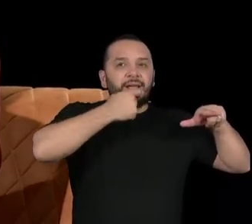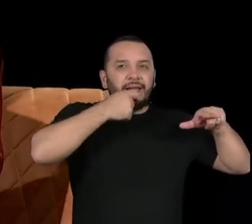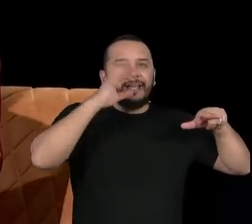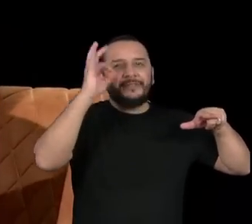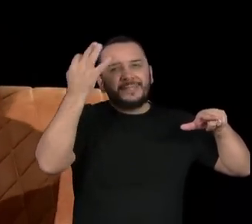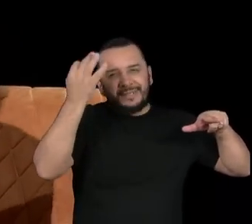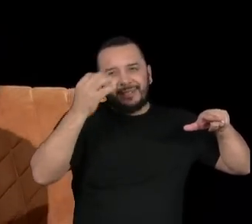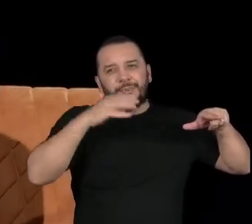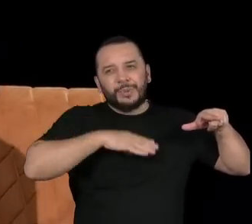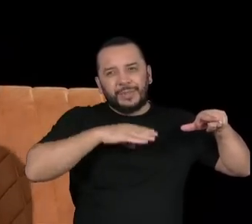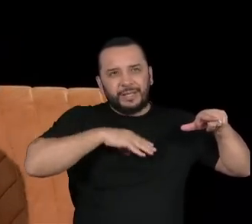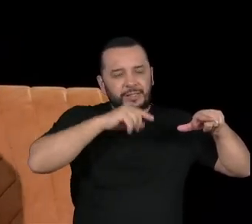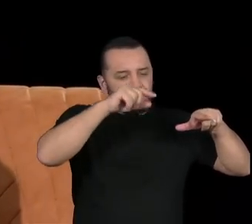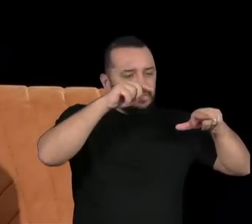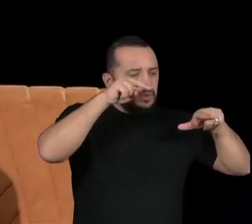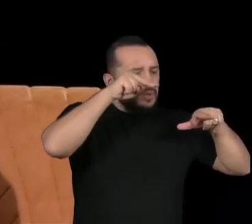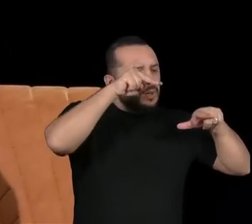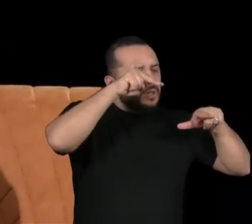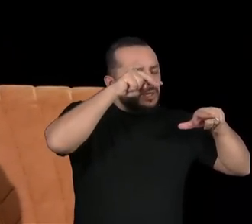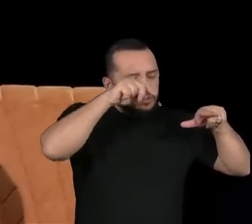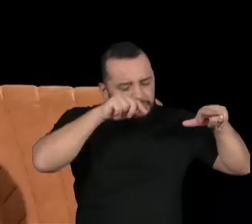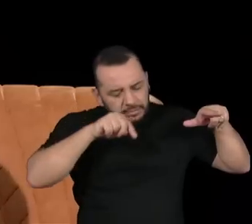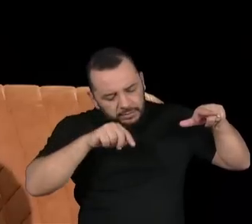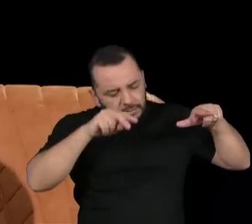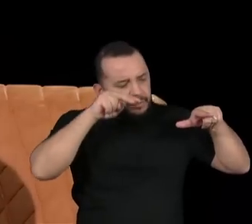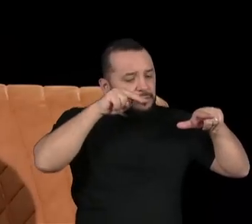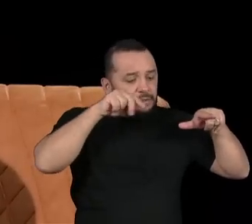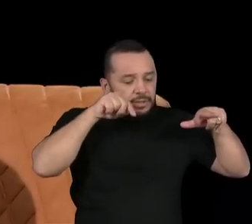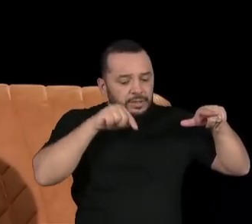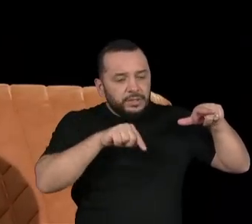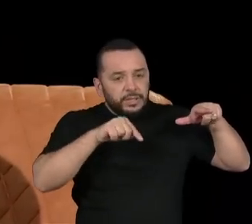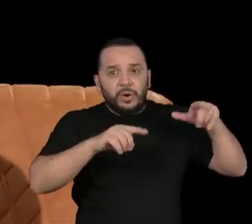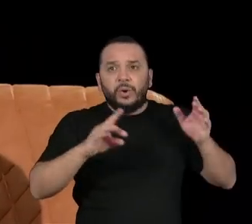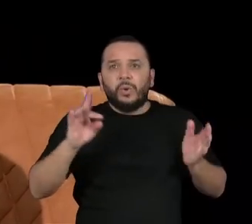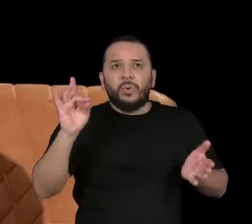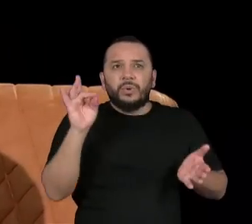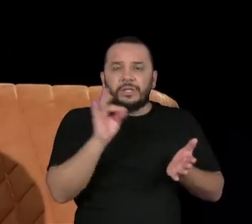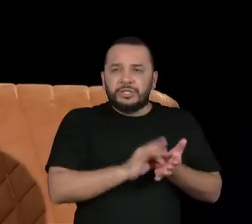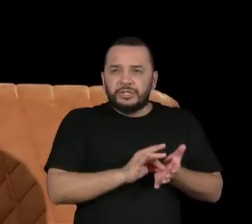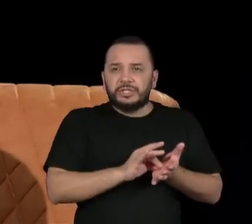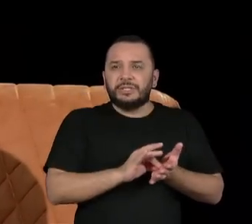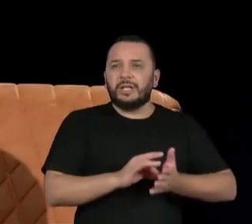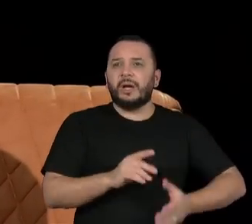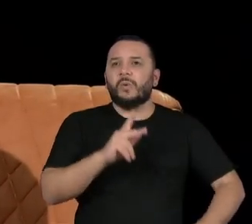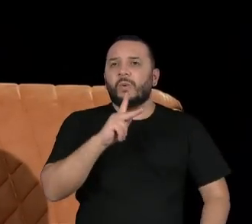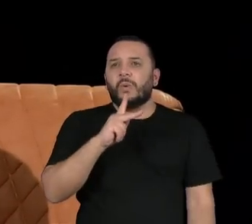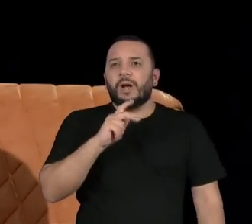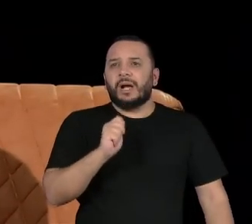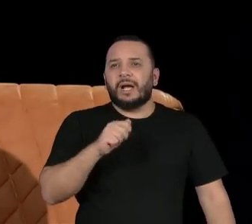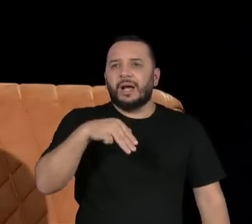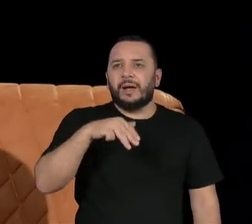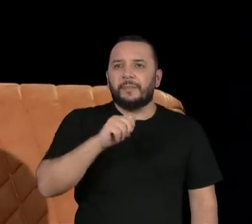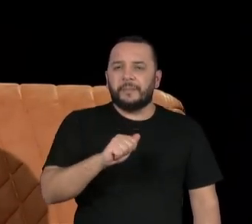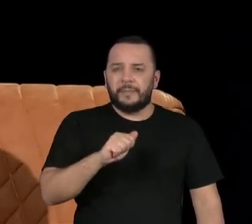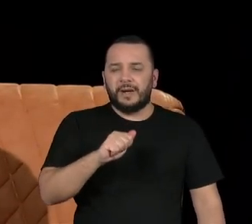francês, blá, blá, blá, eu olhei assim, original Kama Sutra escrita por Nandi.